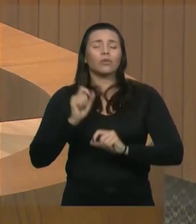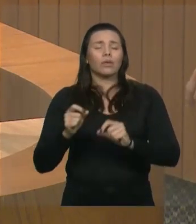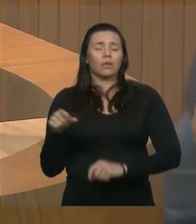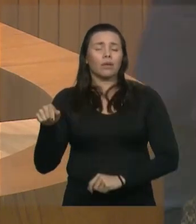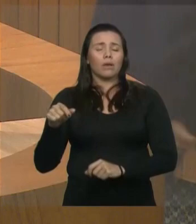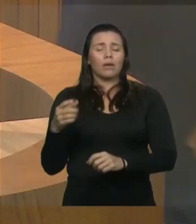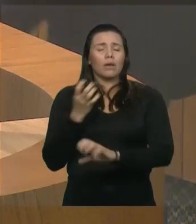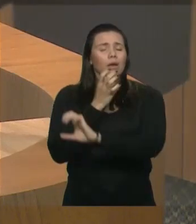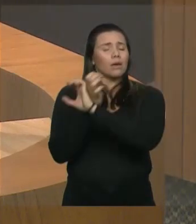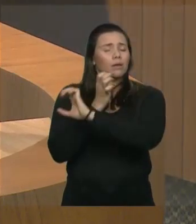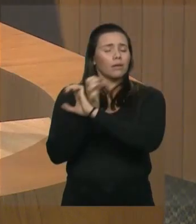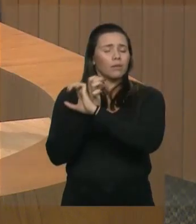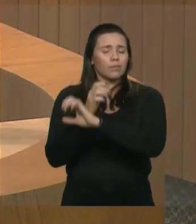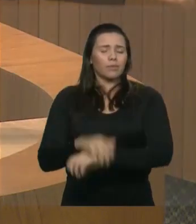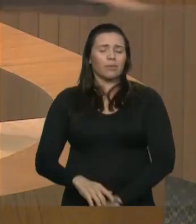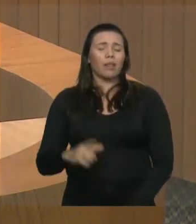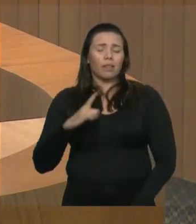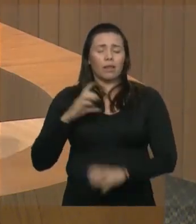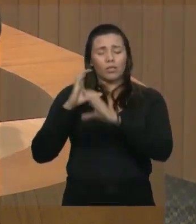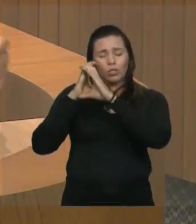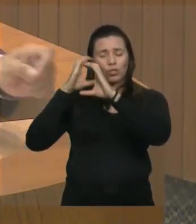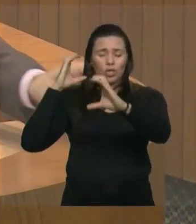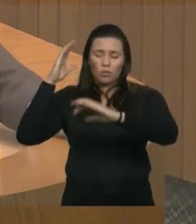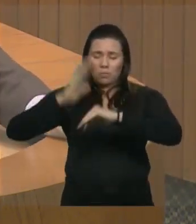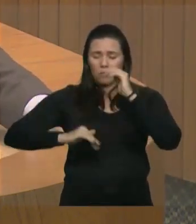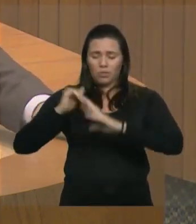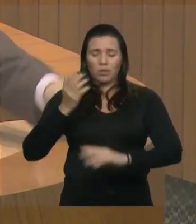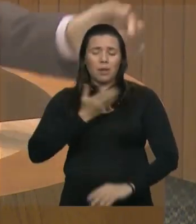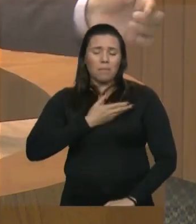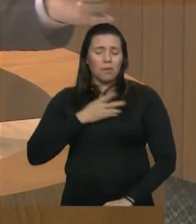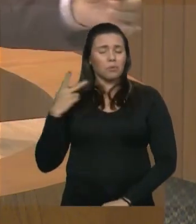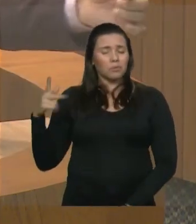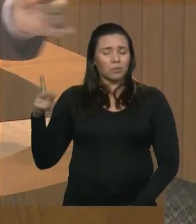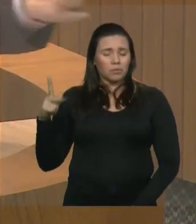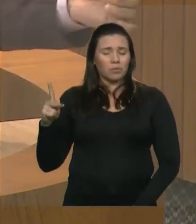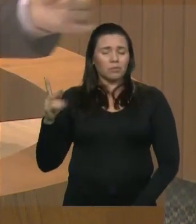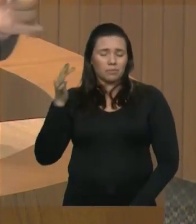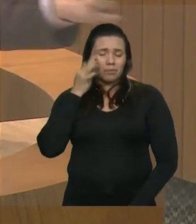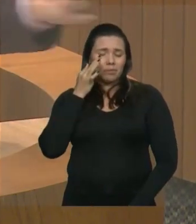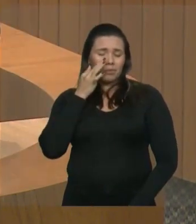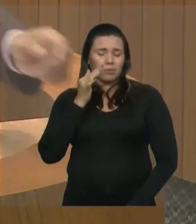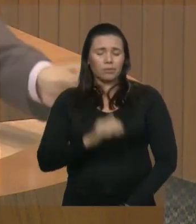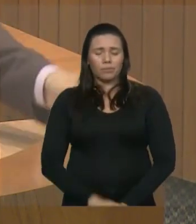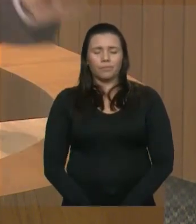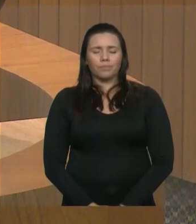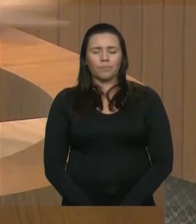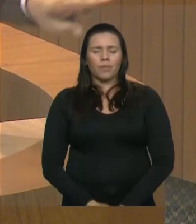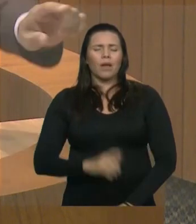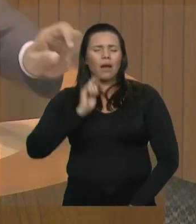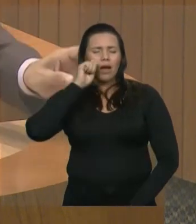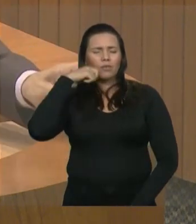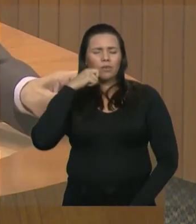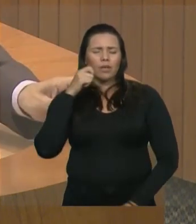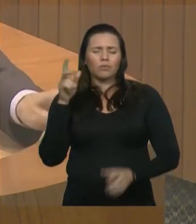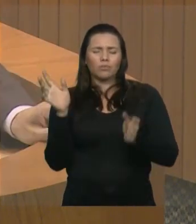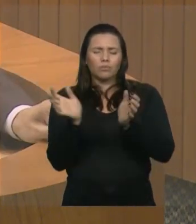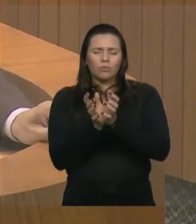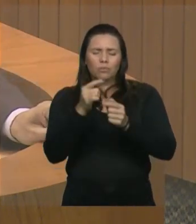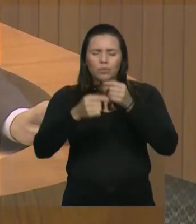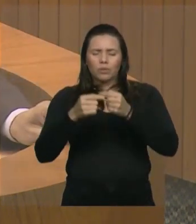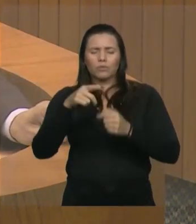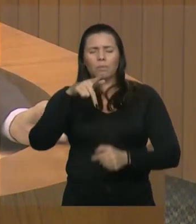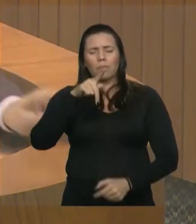a engenheiros e advogados, amigos de Flávio Dino. Um advogado PCdoB de São Paulo ganhando